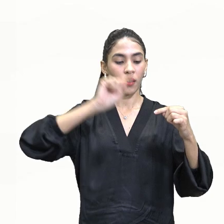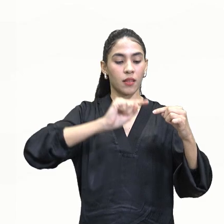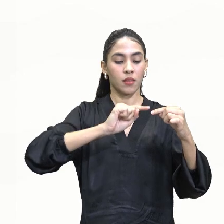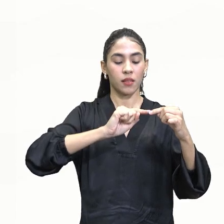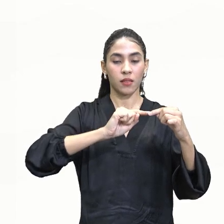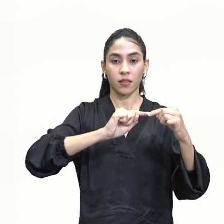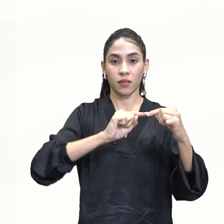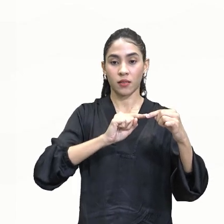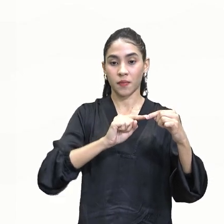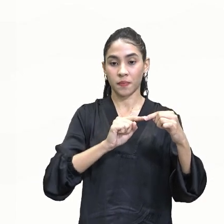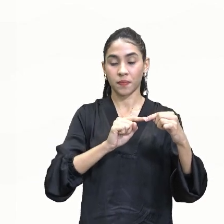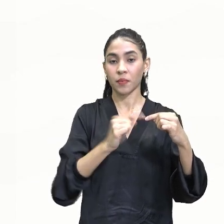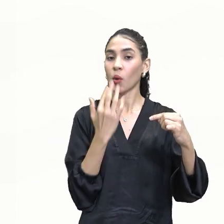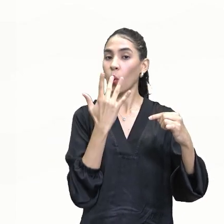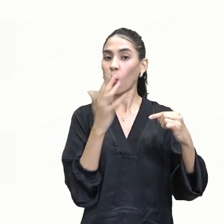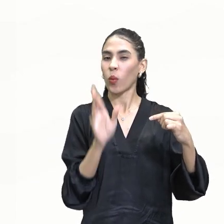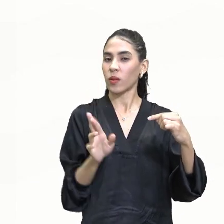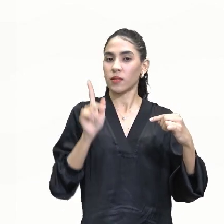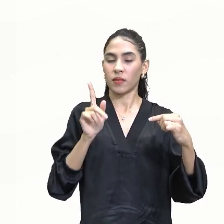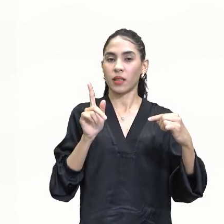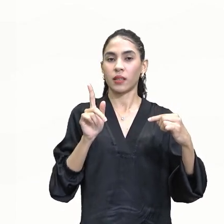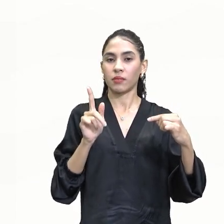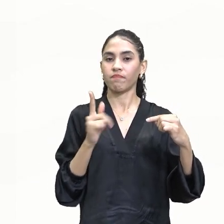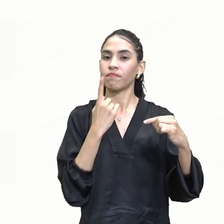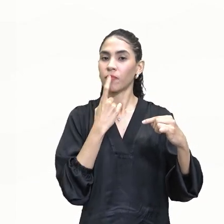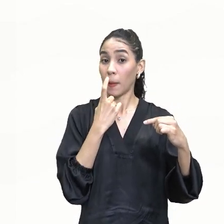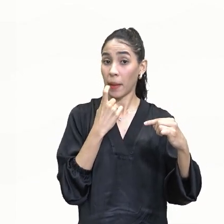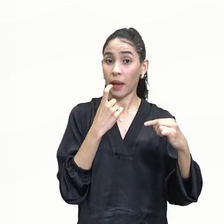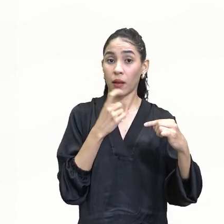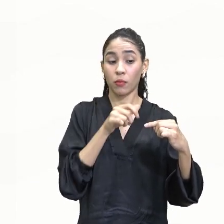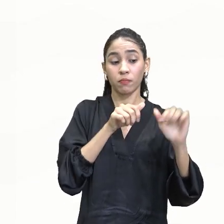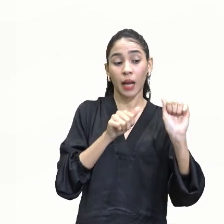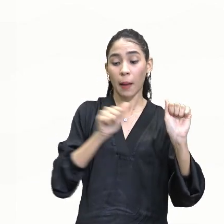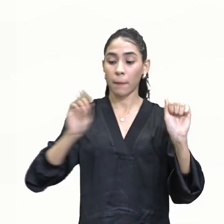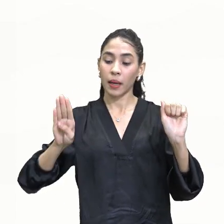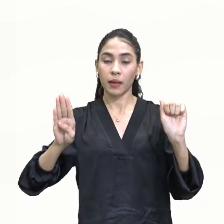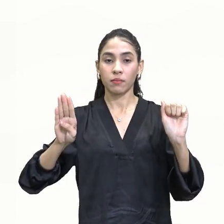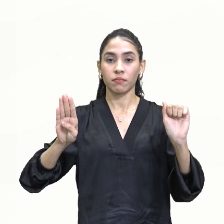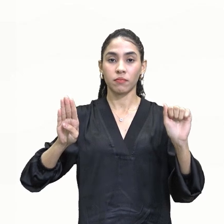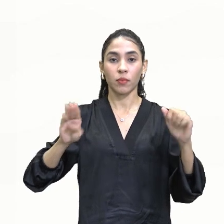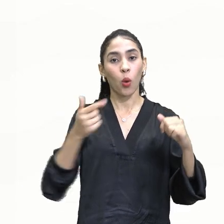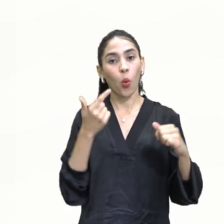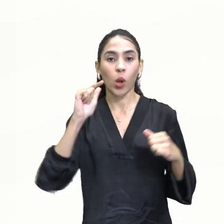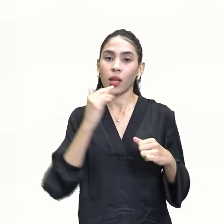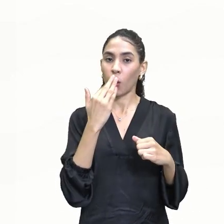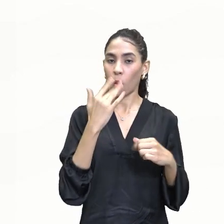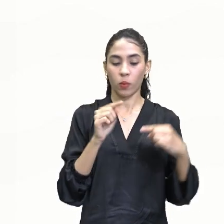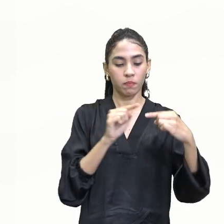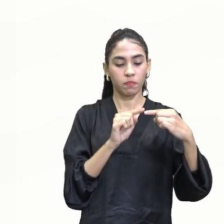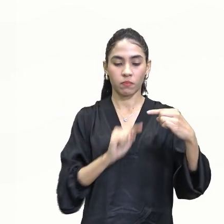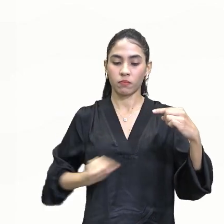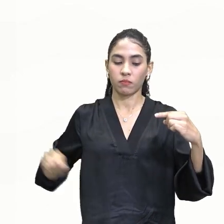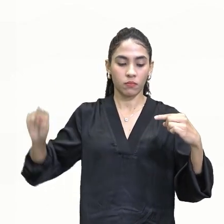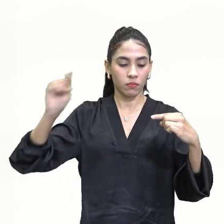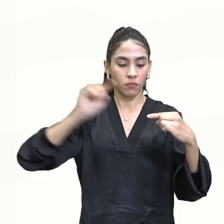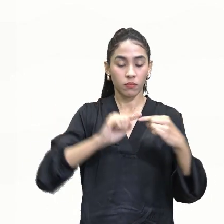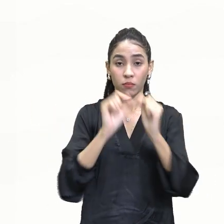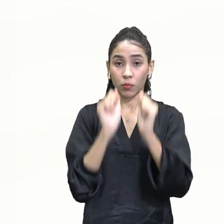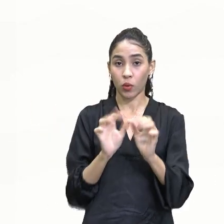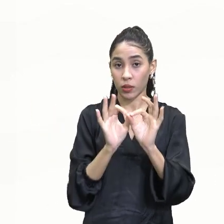não é? Numa cor diferente da vermelha. E estes arcos, eles podem, não é? Ter medidas